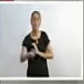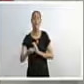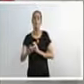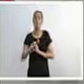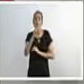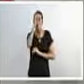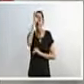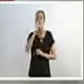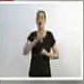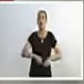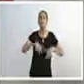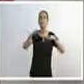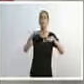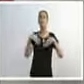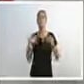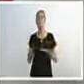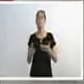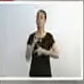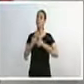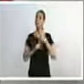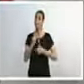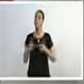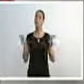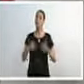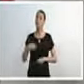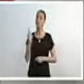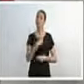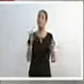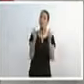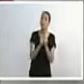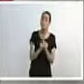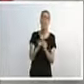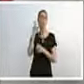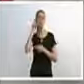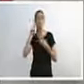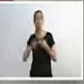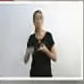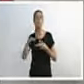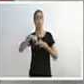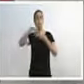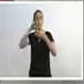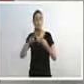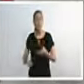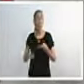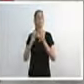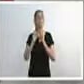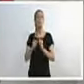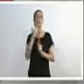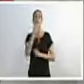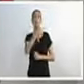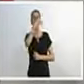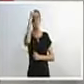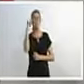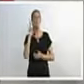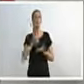Isso é um trabalho que nós poderíamos fazer em conjunto com a bancada do PSDB, com o líder do governo, com o Iense também, junto ao prefeito e à FAEMA, para dar autorização para cidadão,